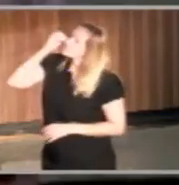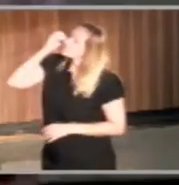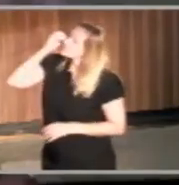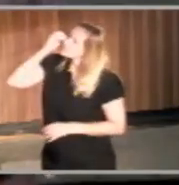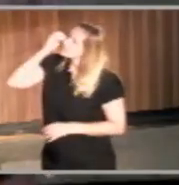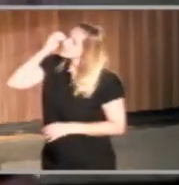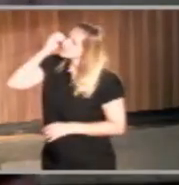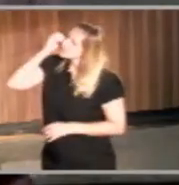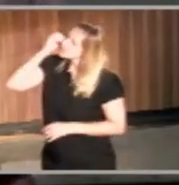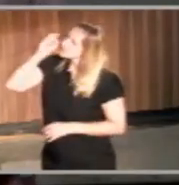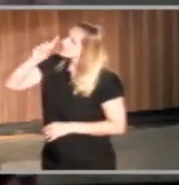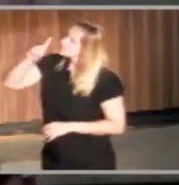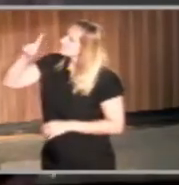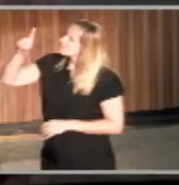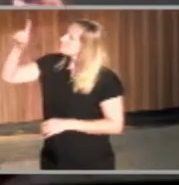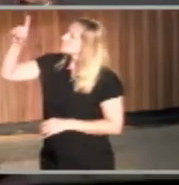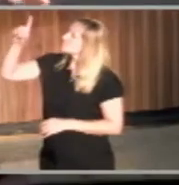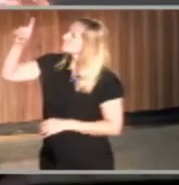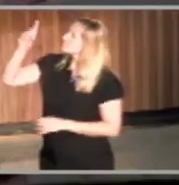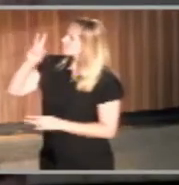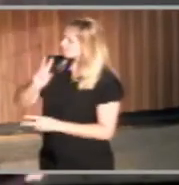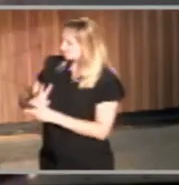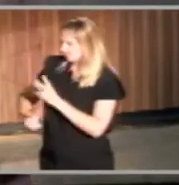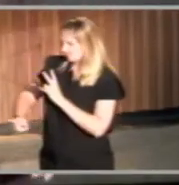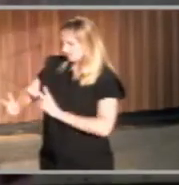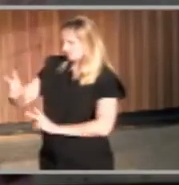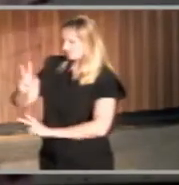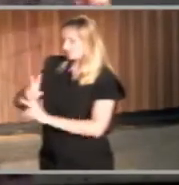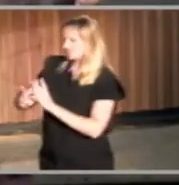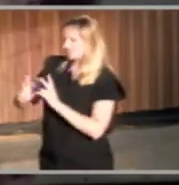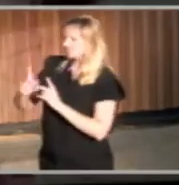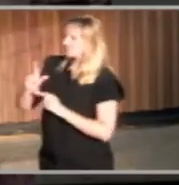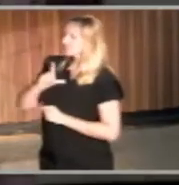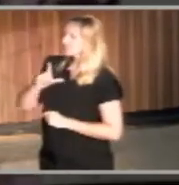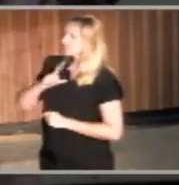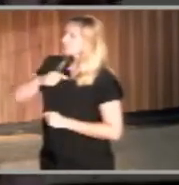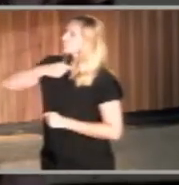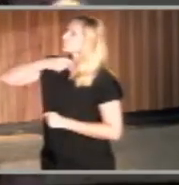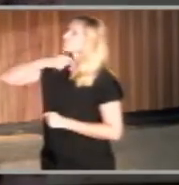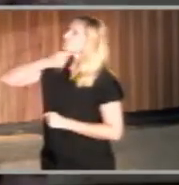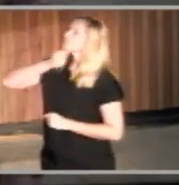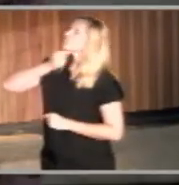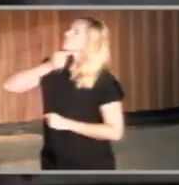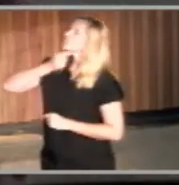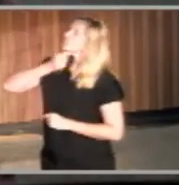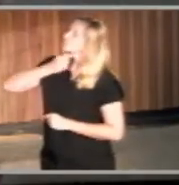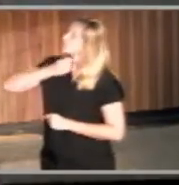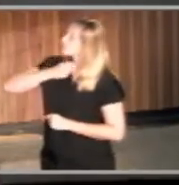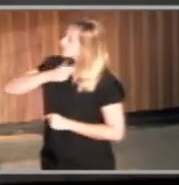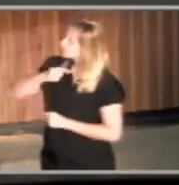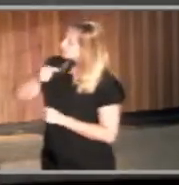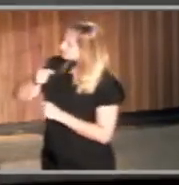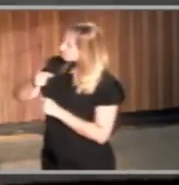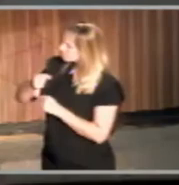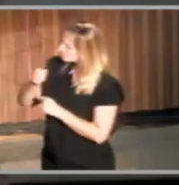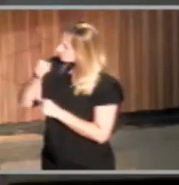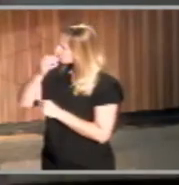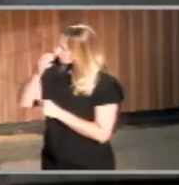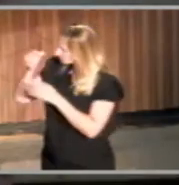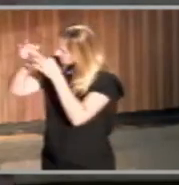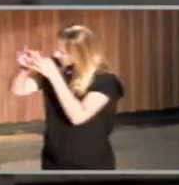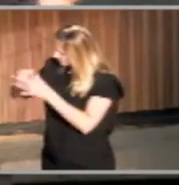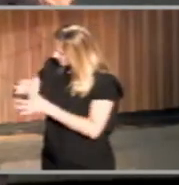experimentamos um Deus que sempre, sempre tem vontade perfeita, boa e agradável na nossa vida. Por